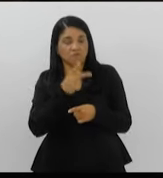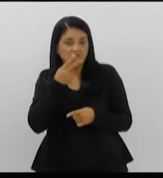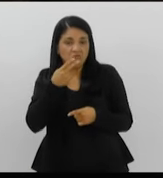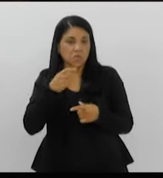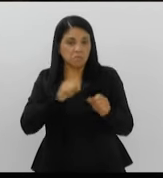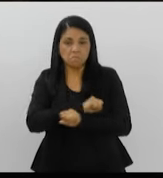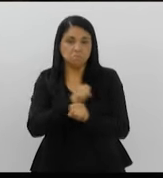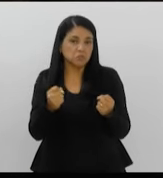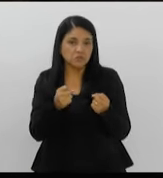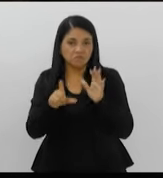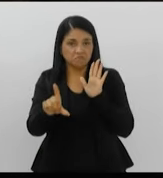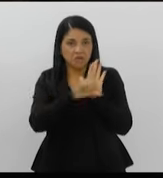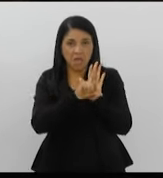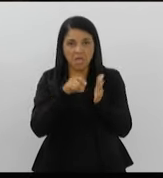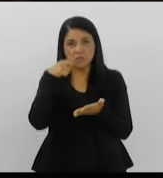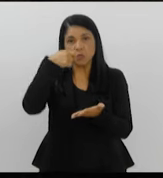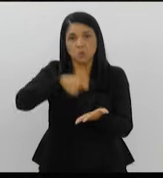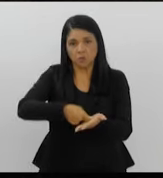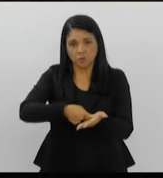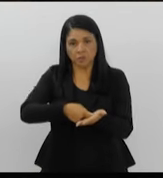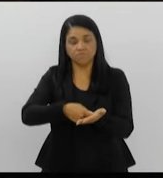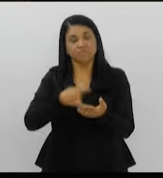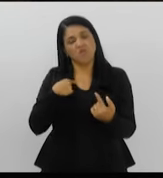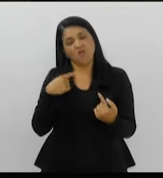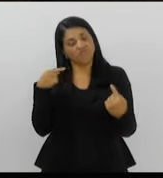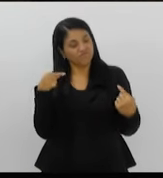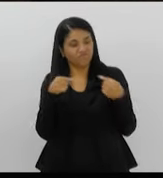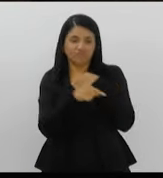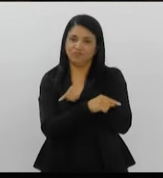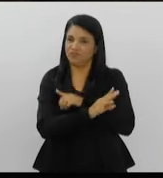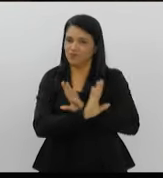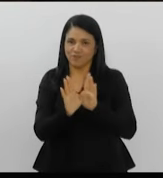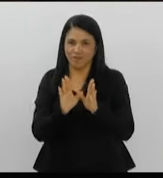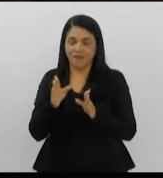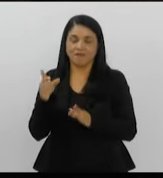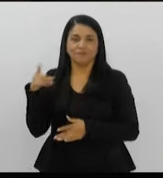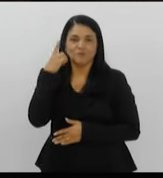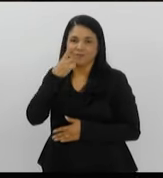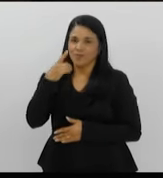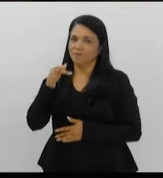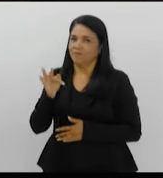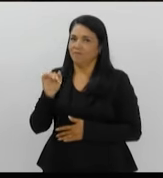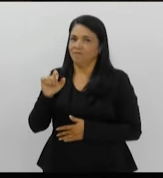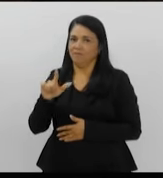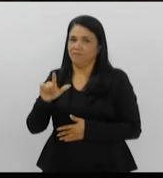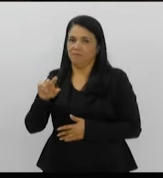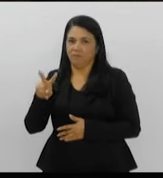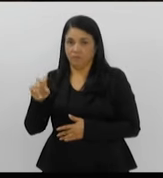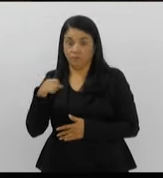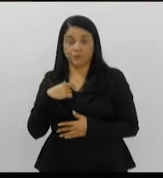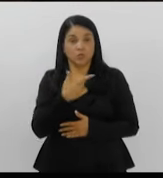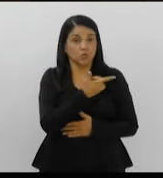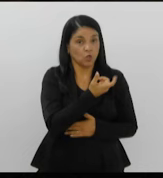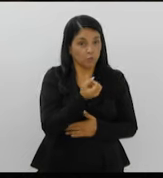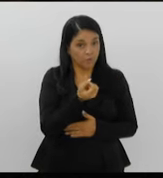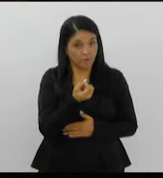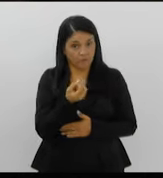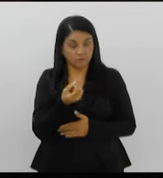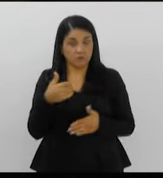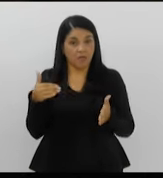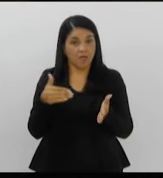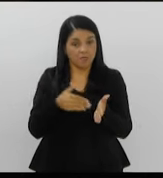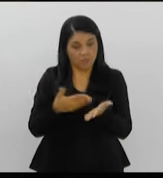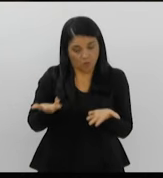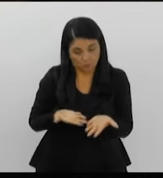essa lei. Eu vou me permitir discordar do deputado Flávio Serafim. De 2020 para cá,